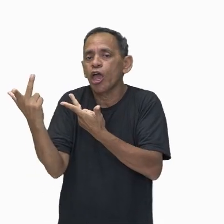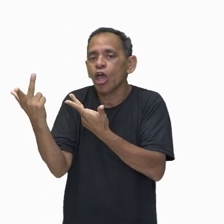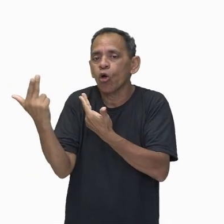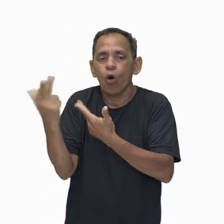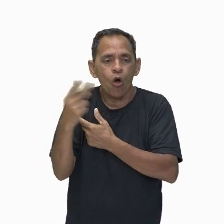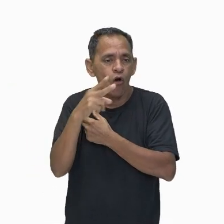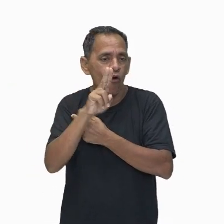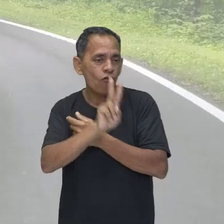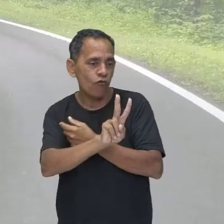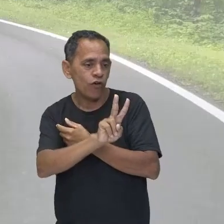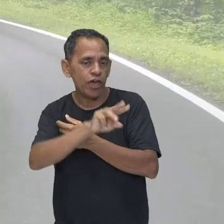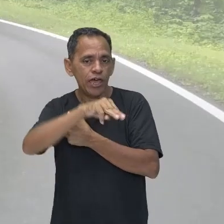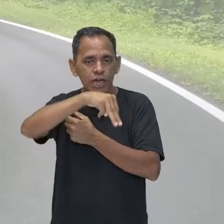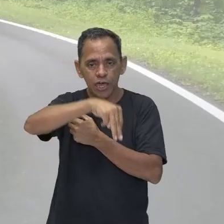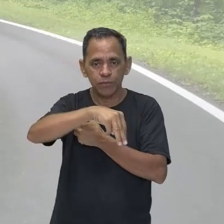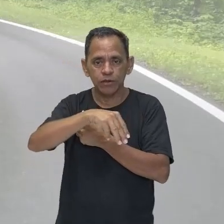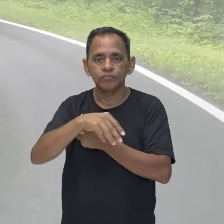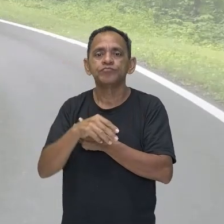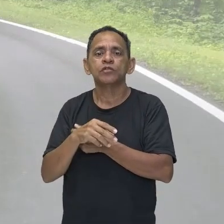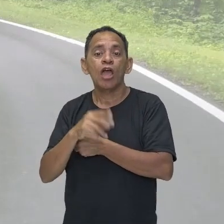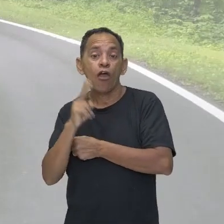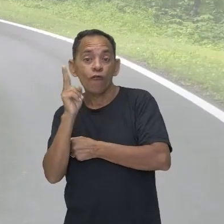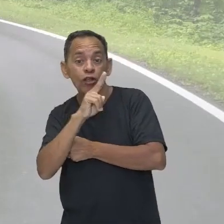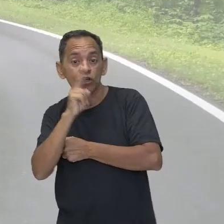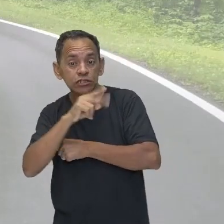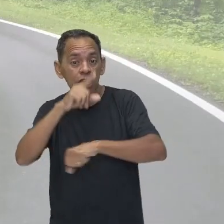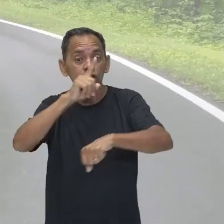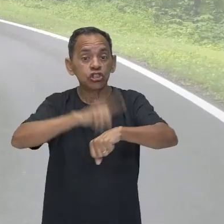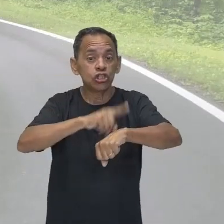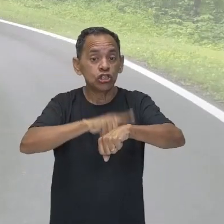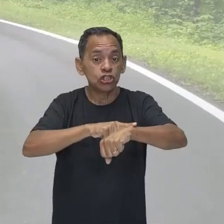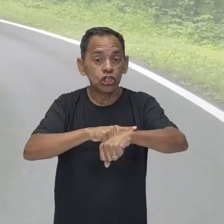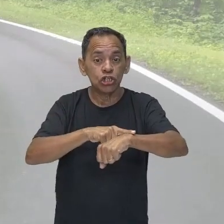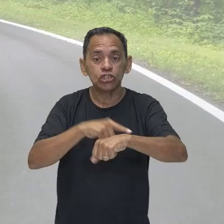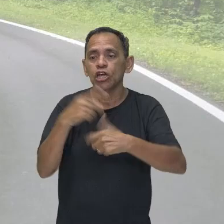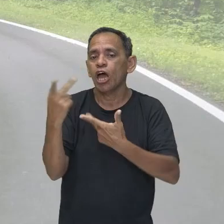Por que, professor, que a velocidade instantânea vai ser igual à velocidade